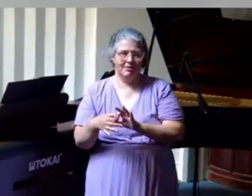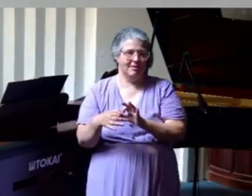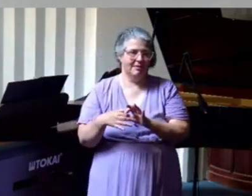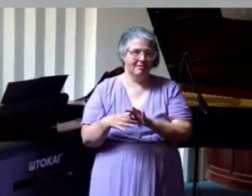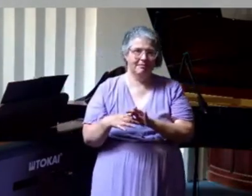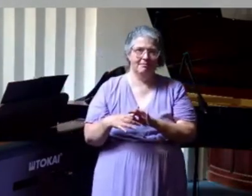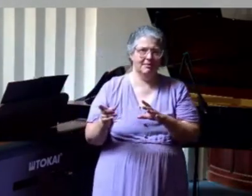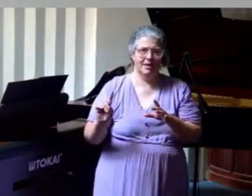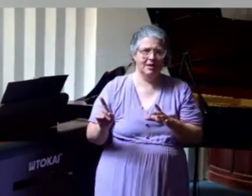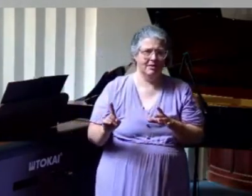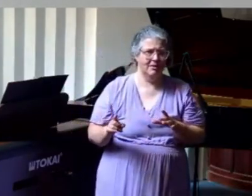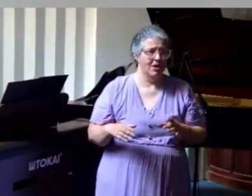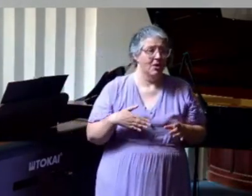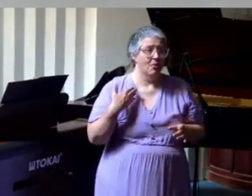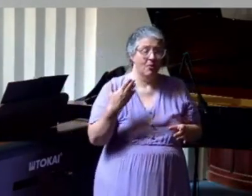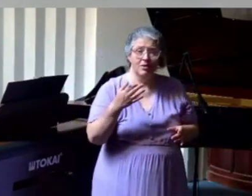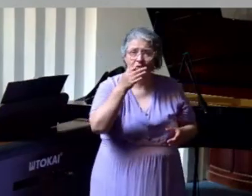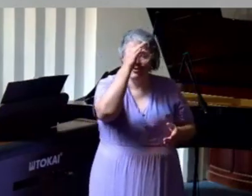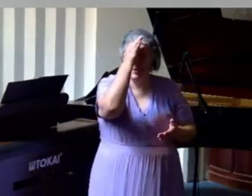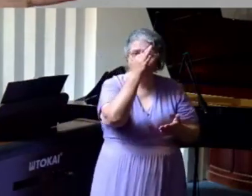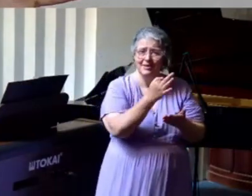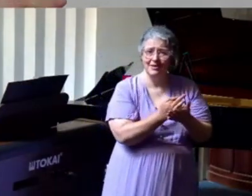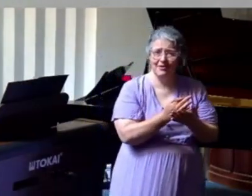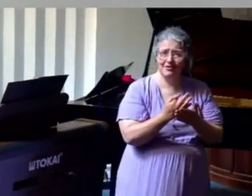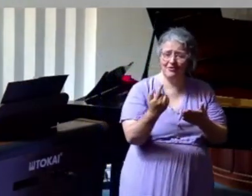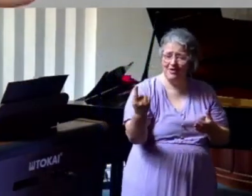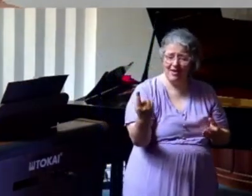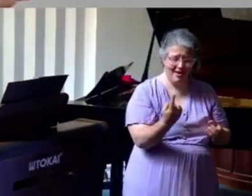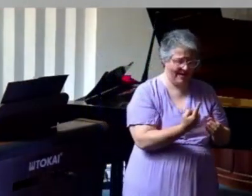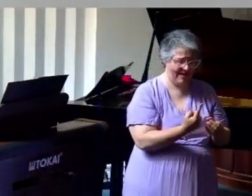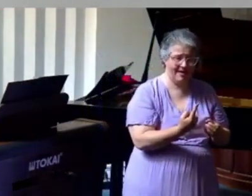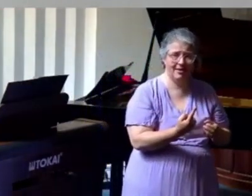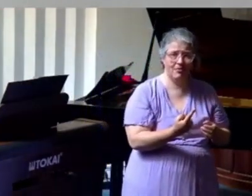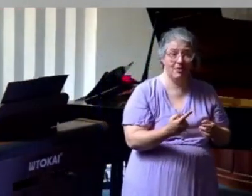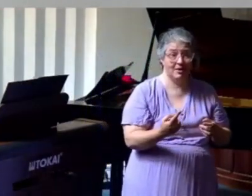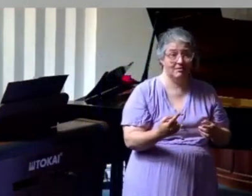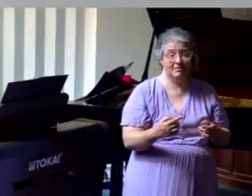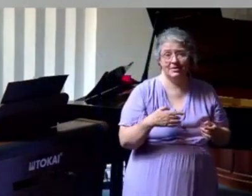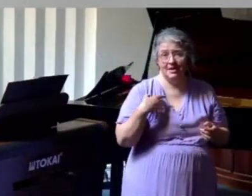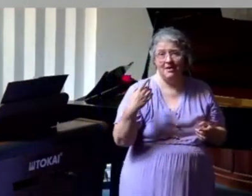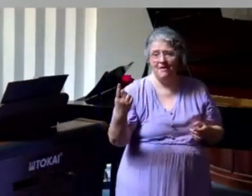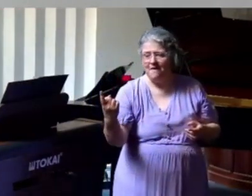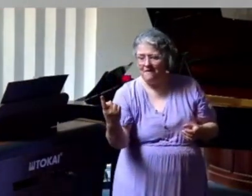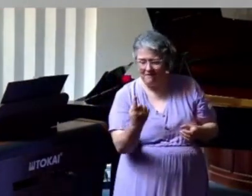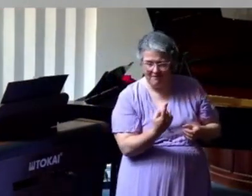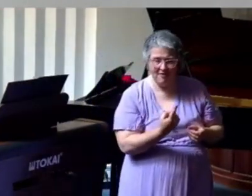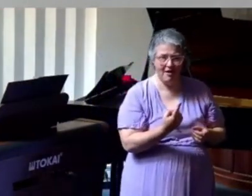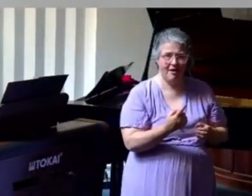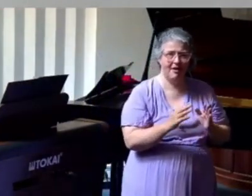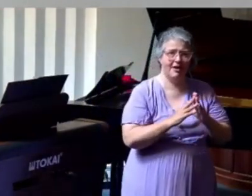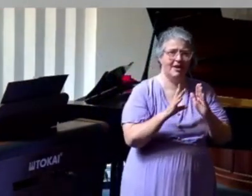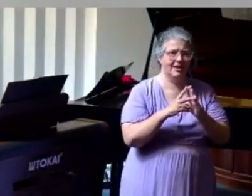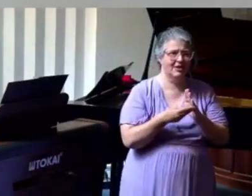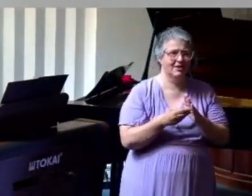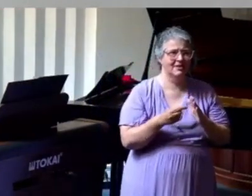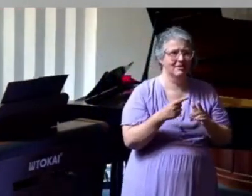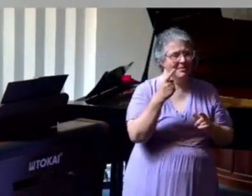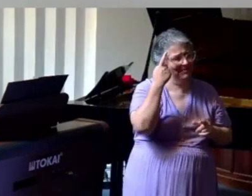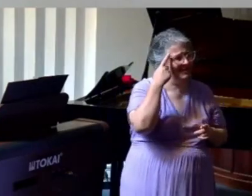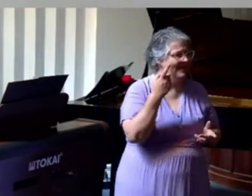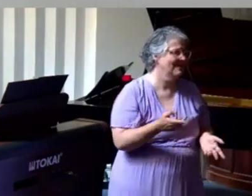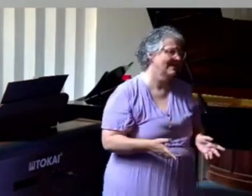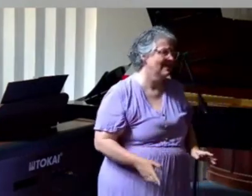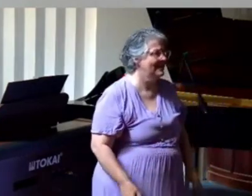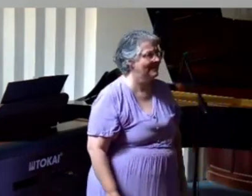para o culto, você não pode vir porque a minha igreja vai estar cheia e eu também tenho que estar lá. Você deve vir mesmo que você